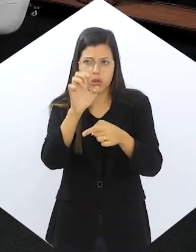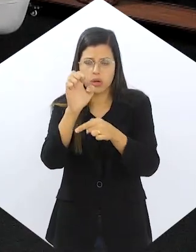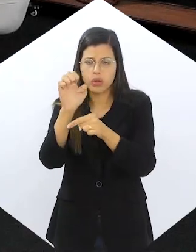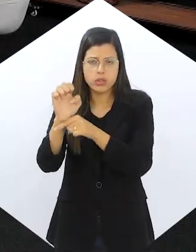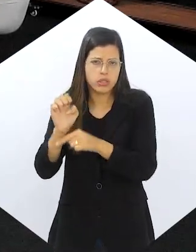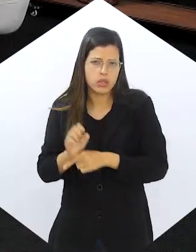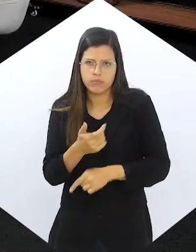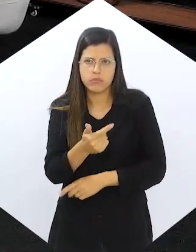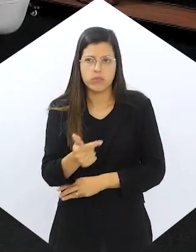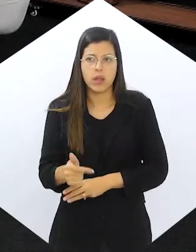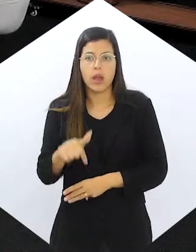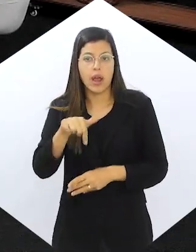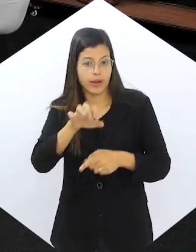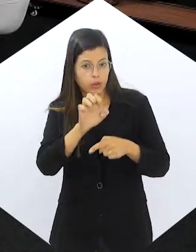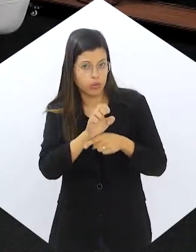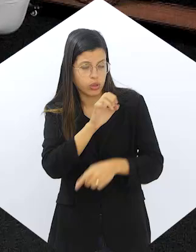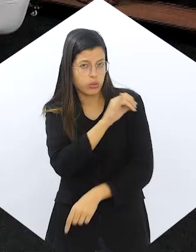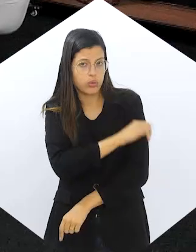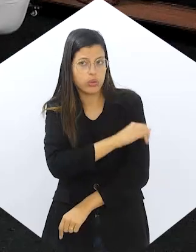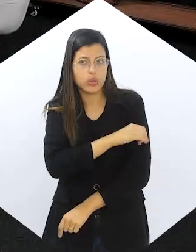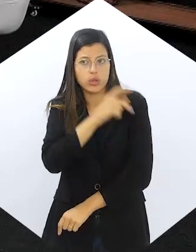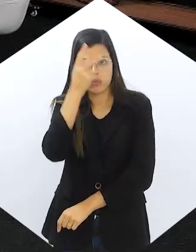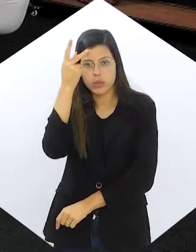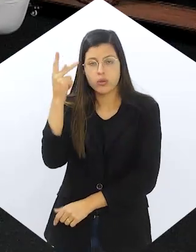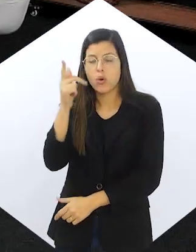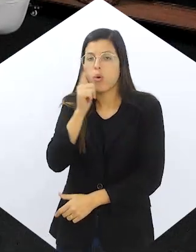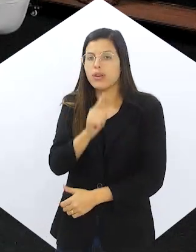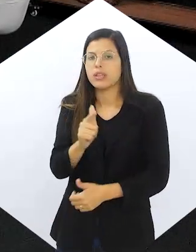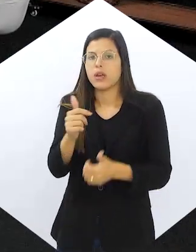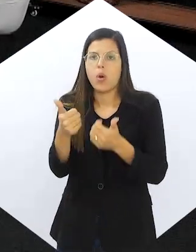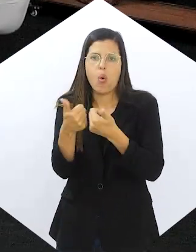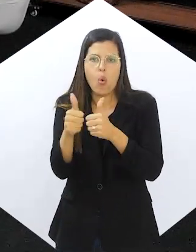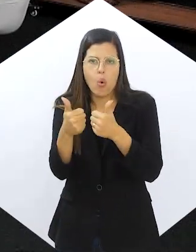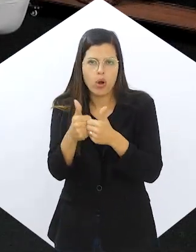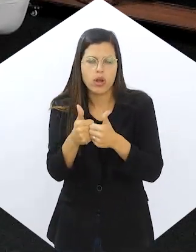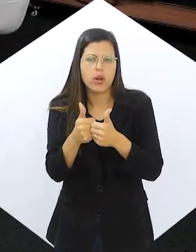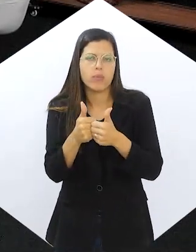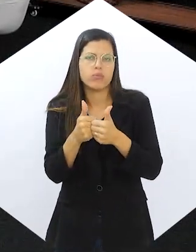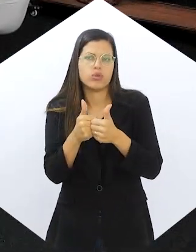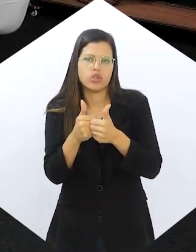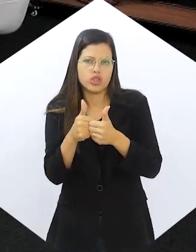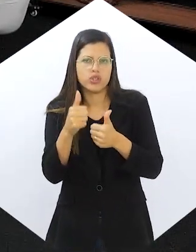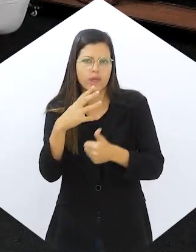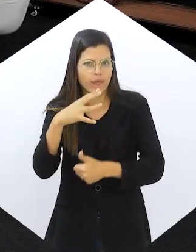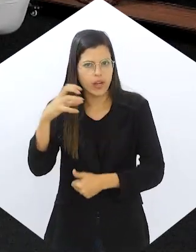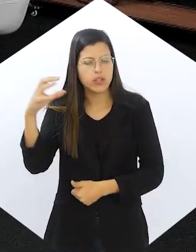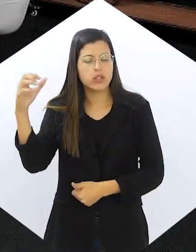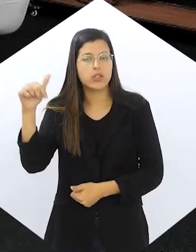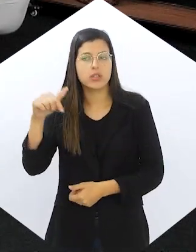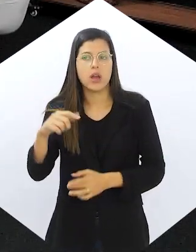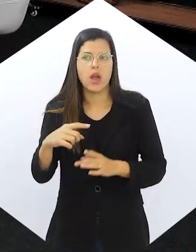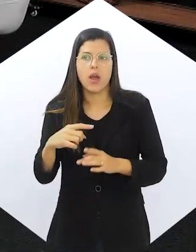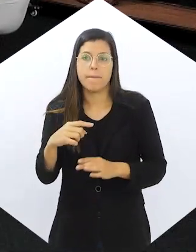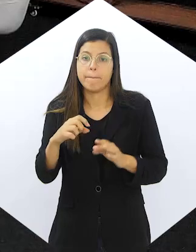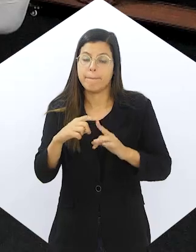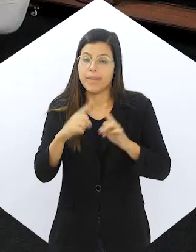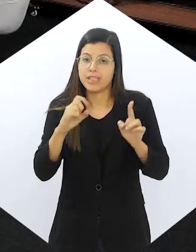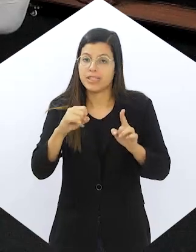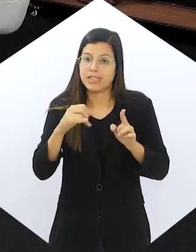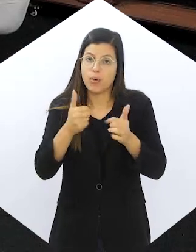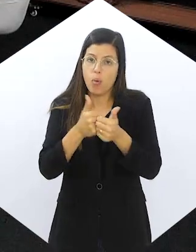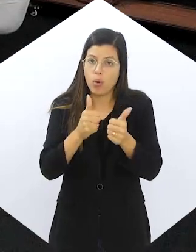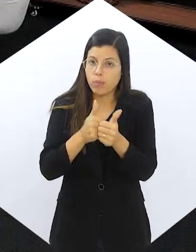município do Rio, no estado do Rio, as pessoas conseguem viajar de ônibus, por exemplo. Mas você vai pegar um ônibus que seja para